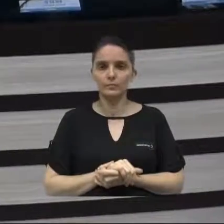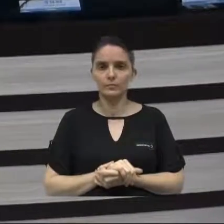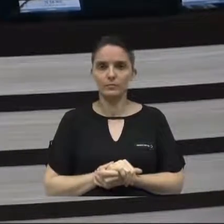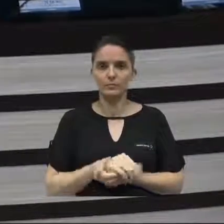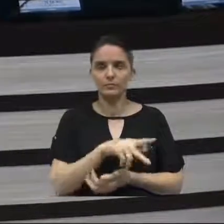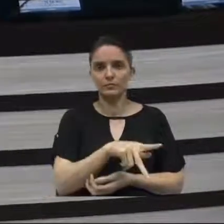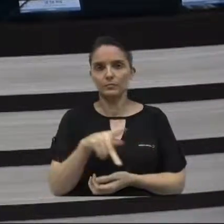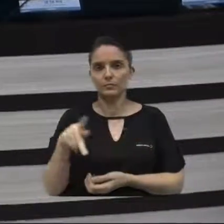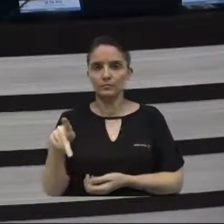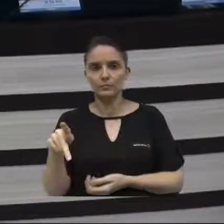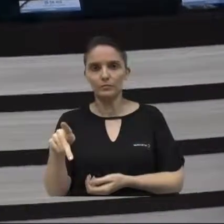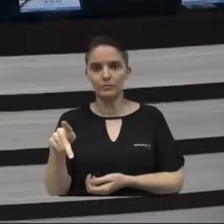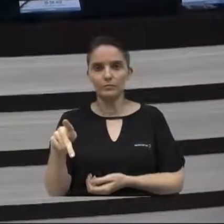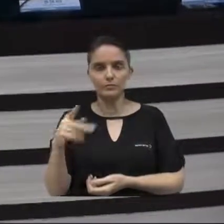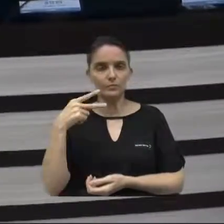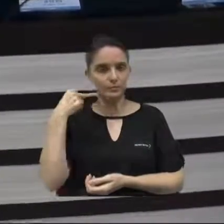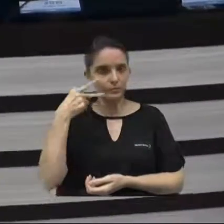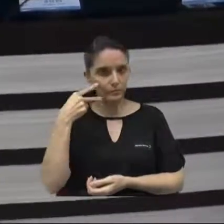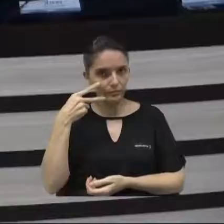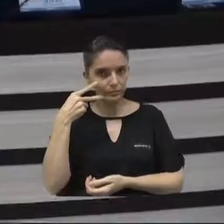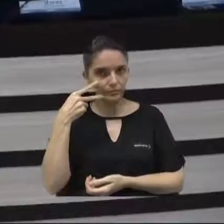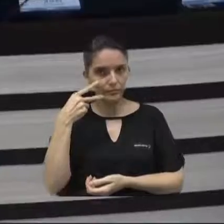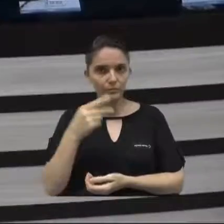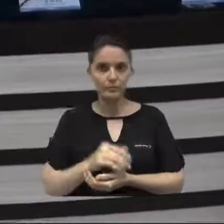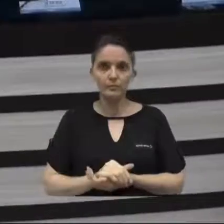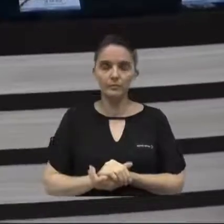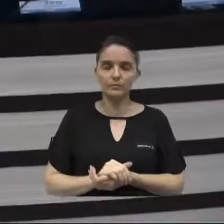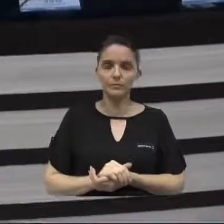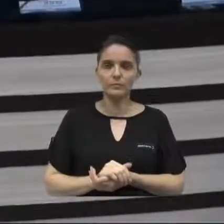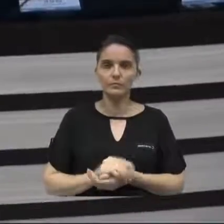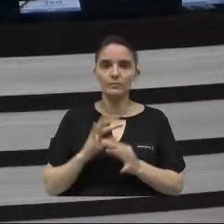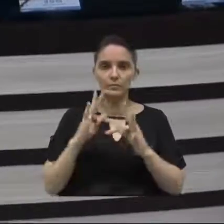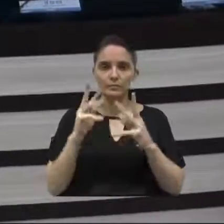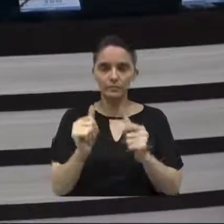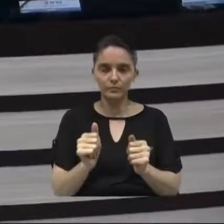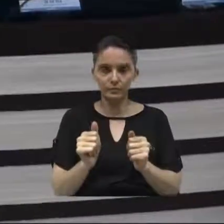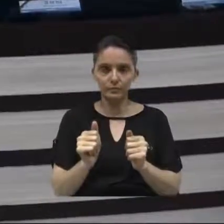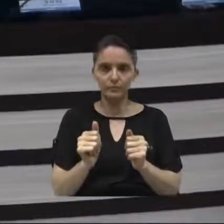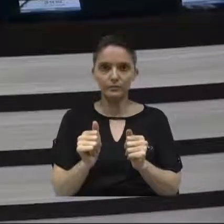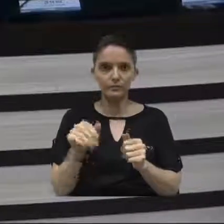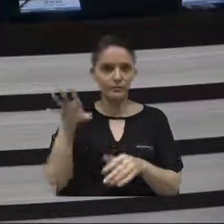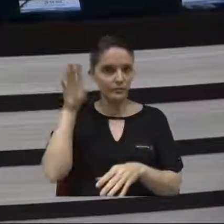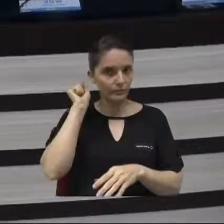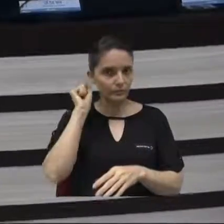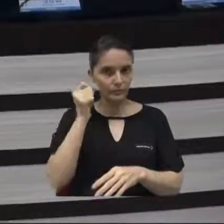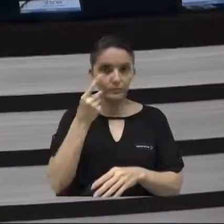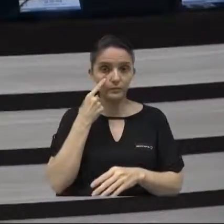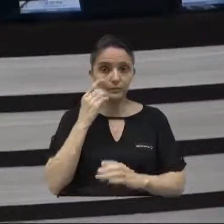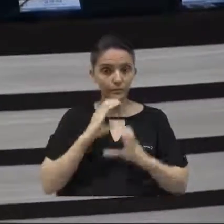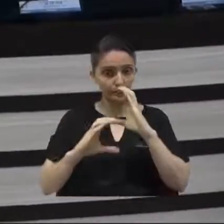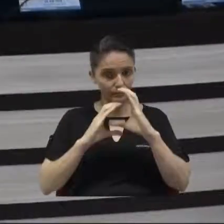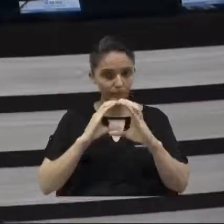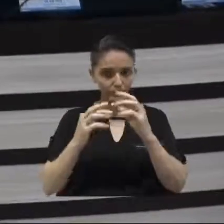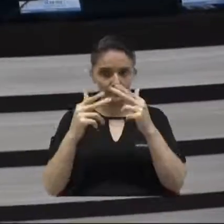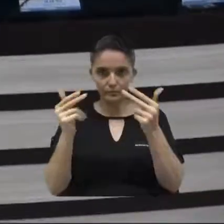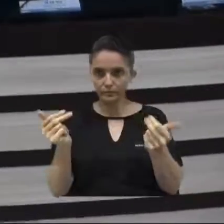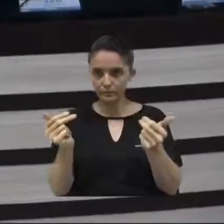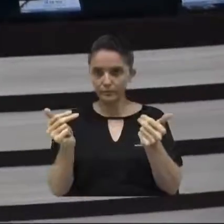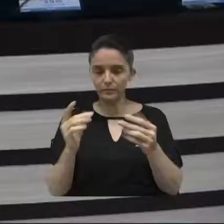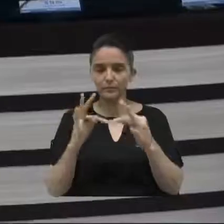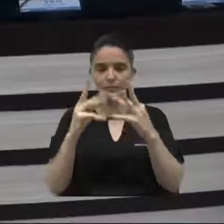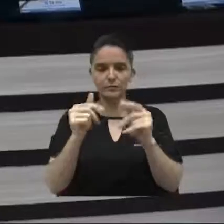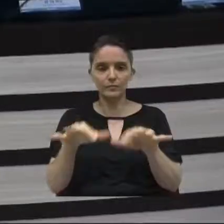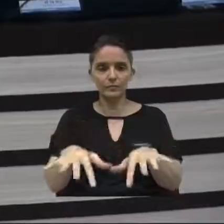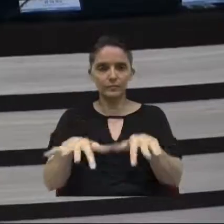Senhor presidente, nobres amigos vereadores, todos que nos ouvem pelos meios de comunicação, todos que aqui estão